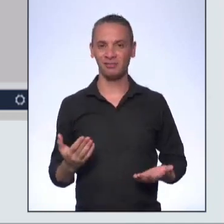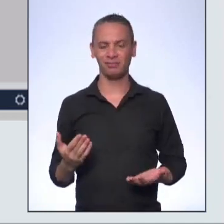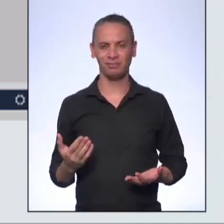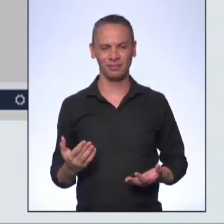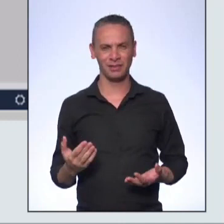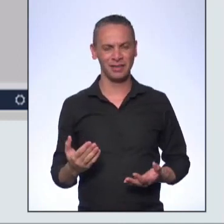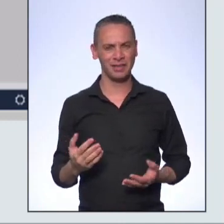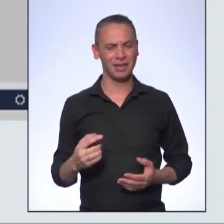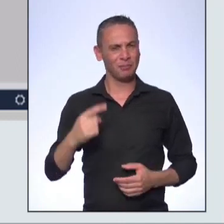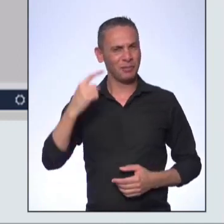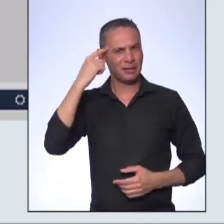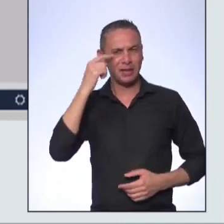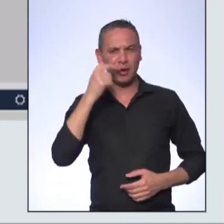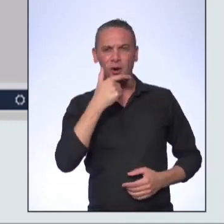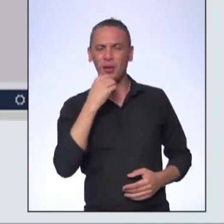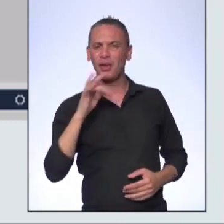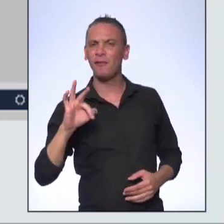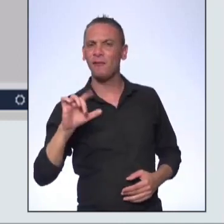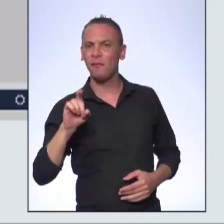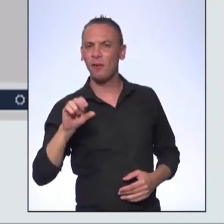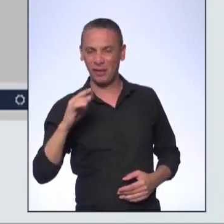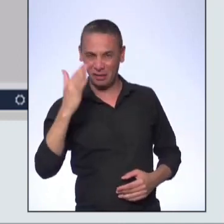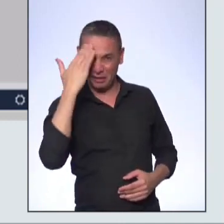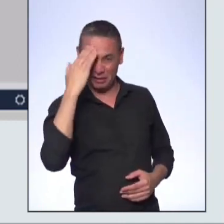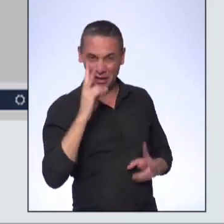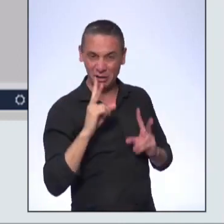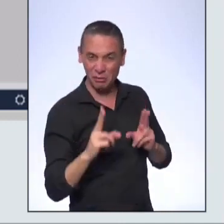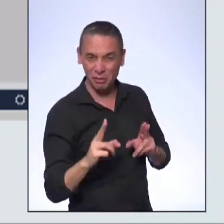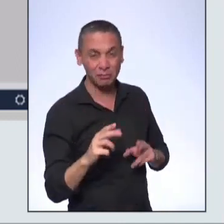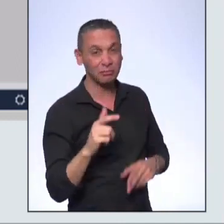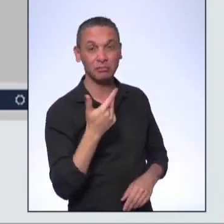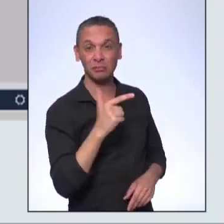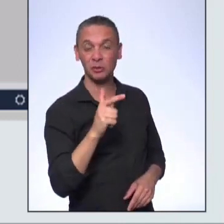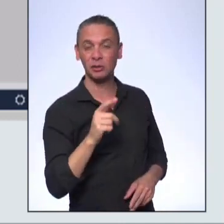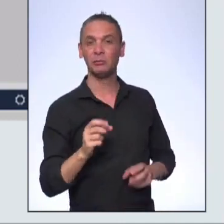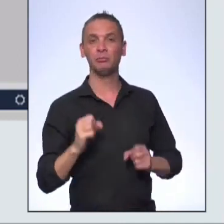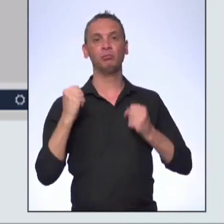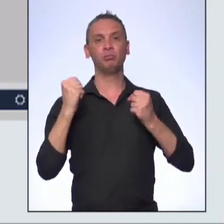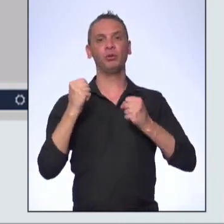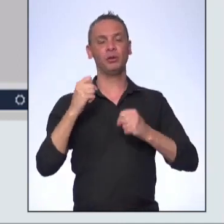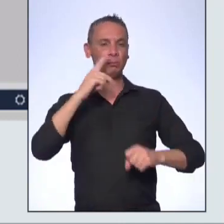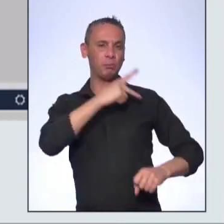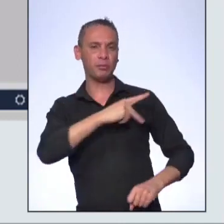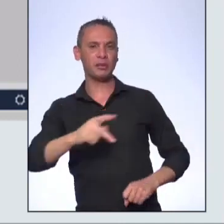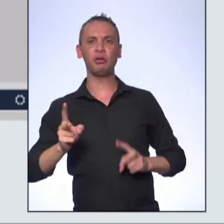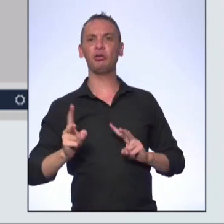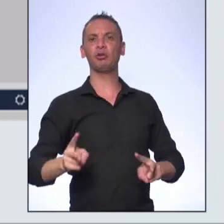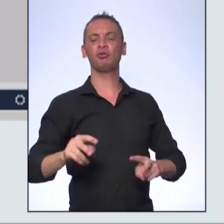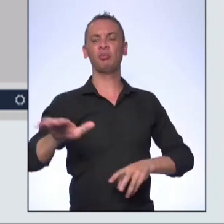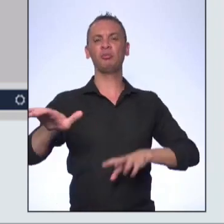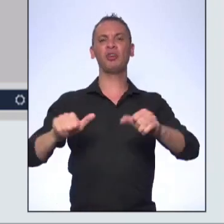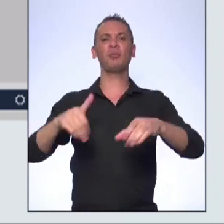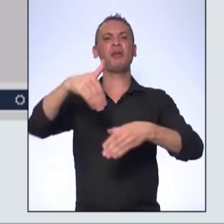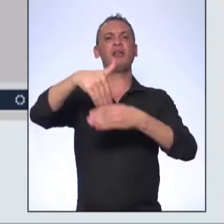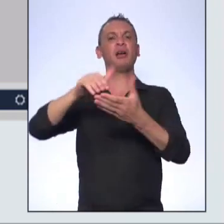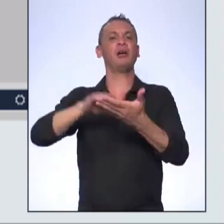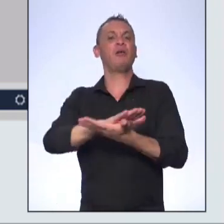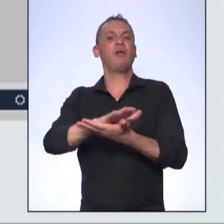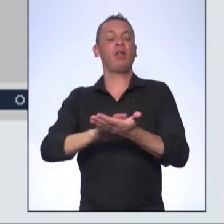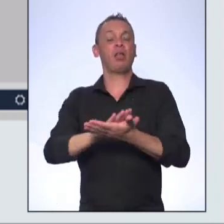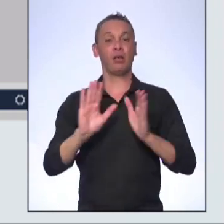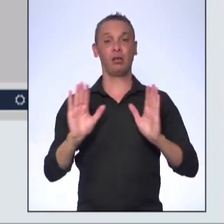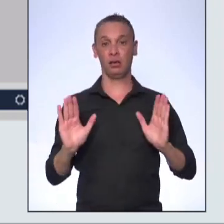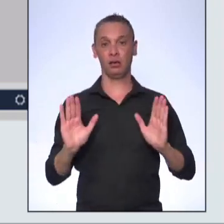foi a interpretação de Floriano Peixoto, que permaneceu no poder e não convocou novas eleições. Segundo a